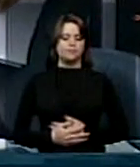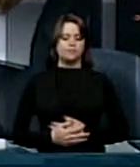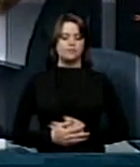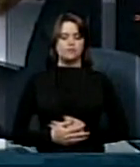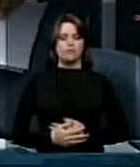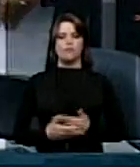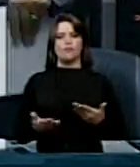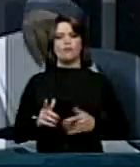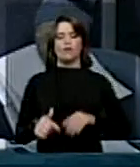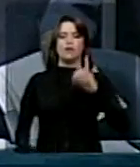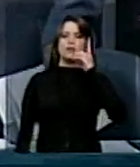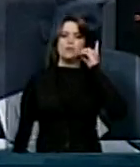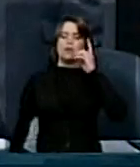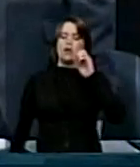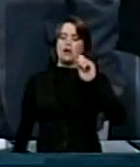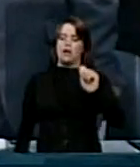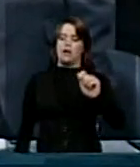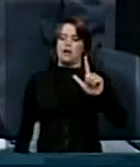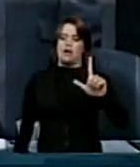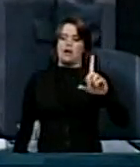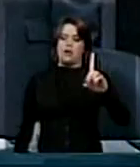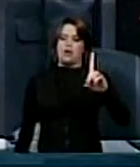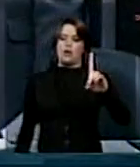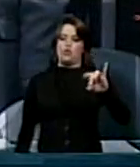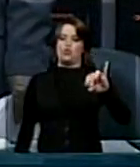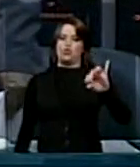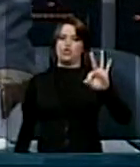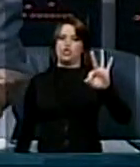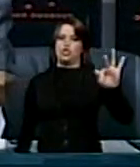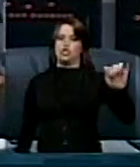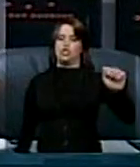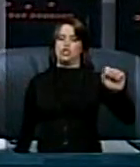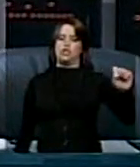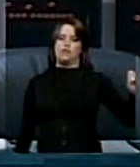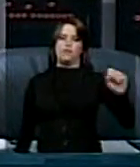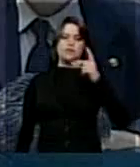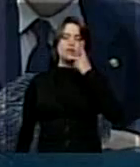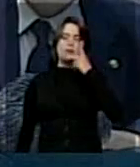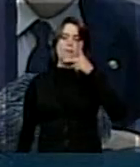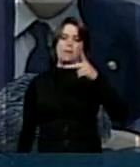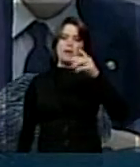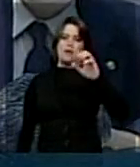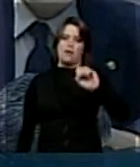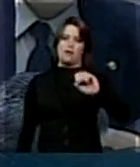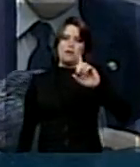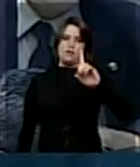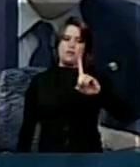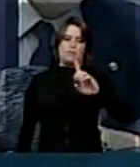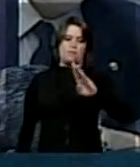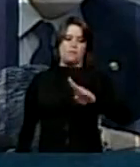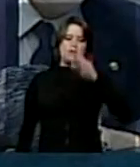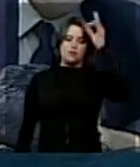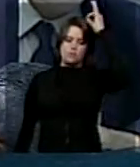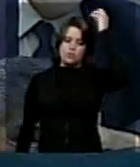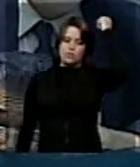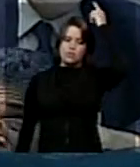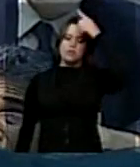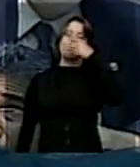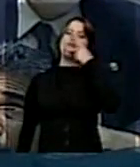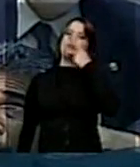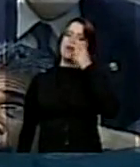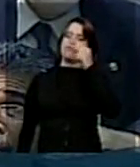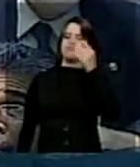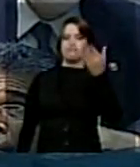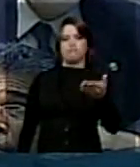Conceda a palavra ao deputado Aldifas, PSB Espírito Santo. Senhor presidente, além de fazer coro ao nosso